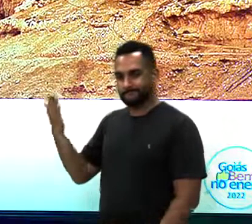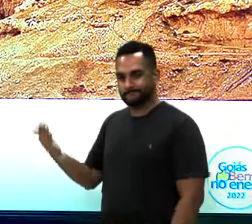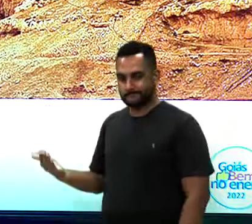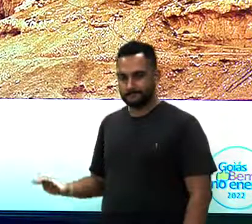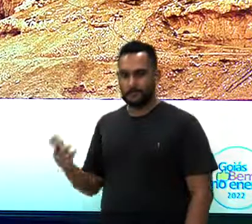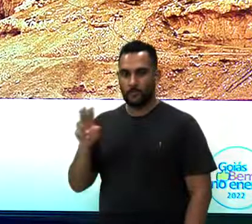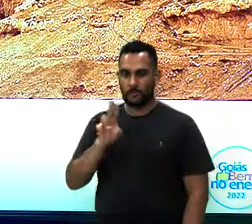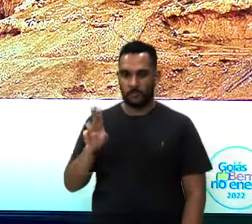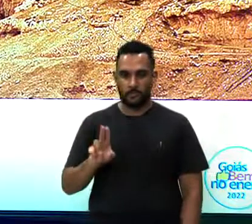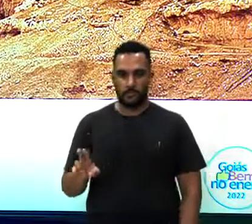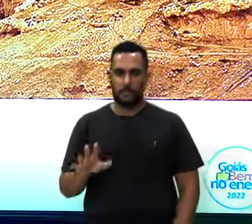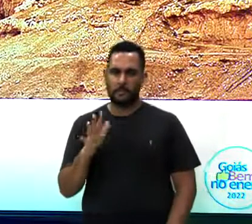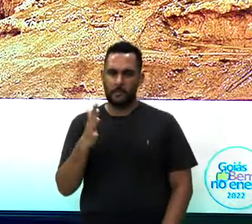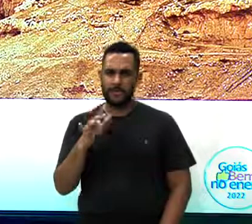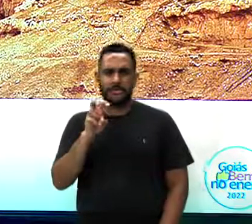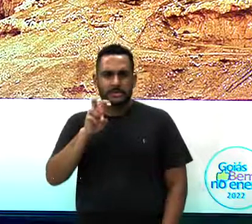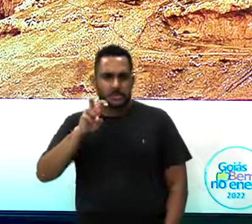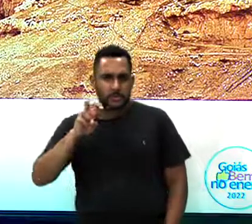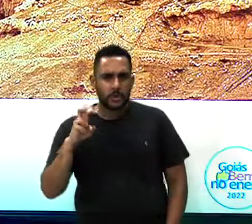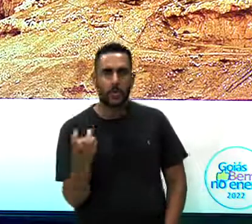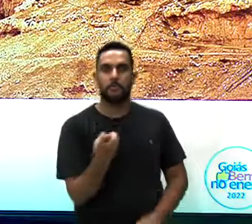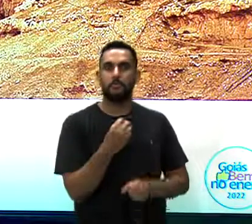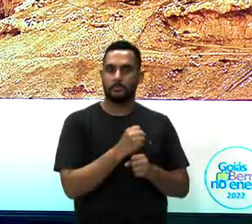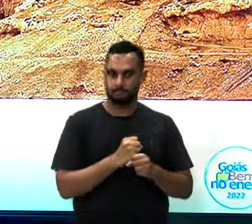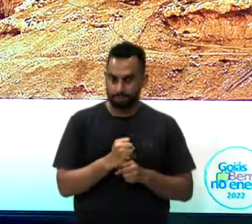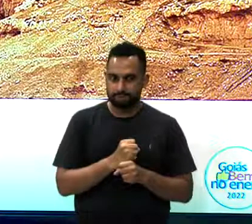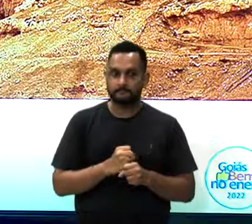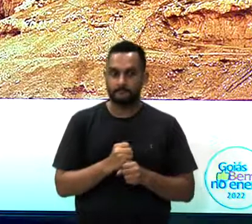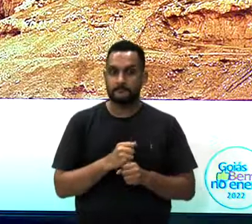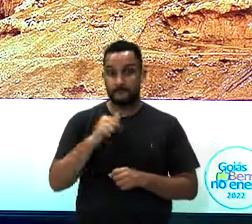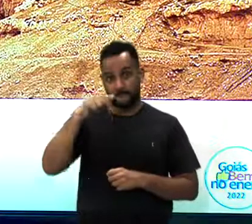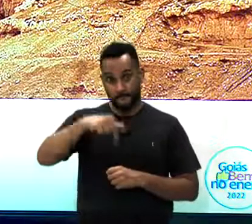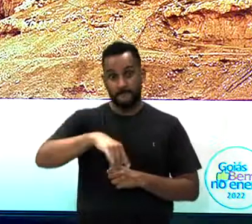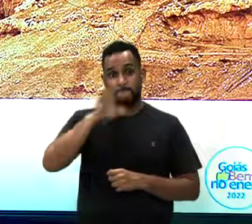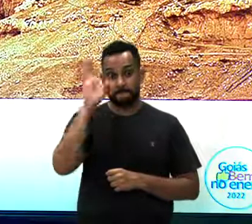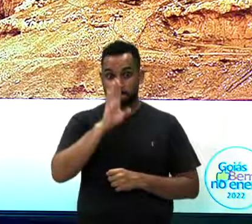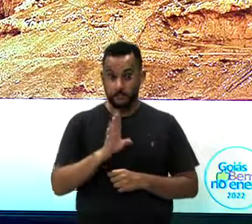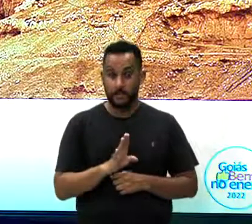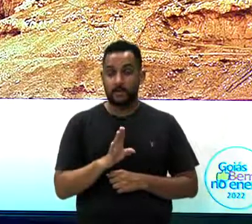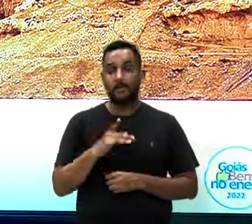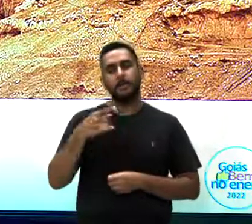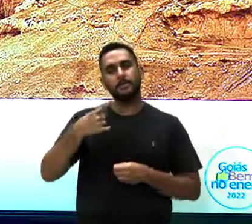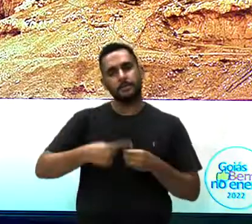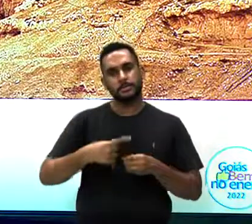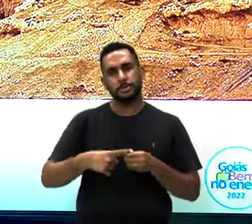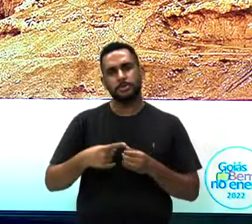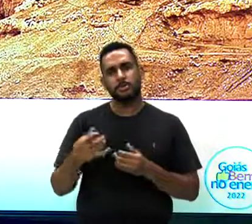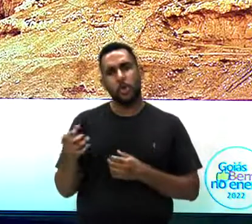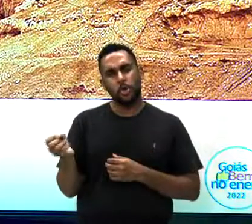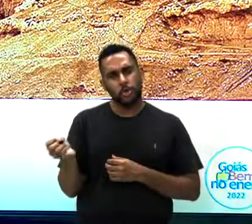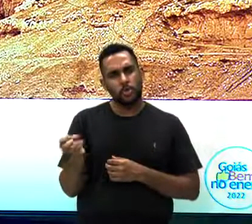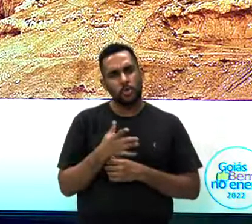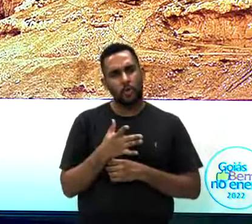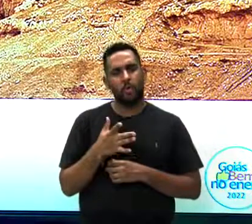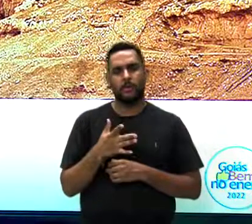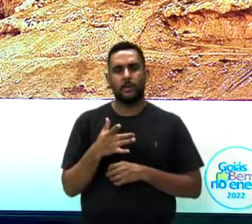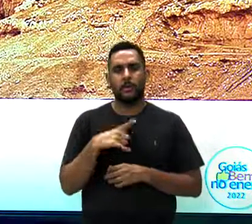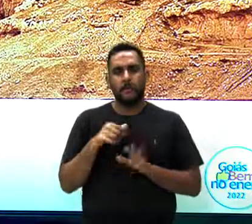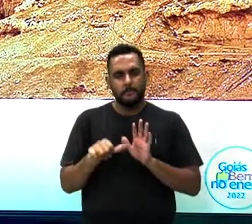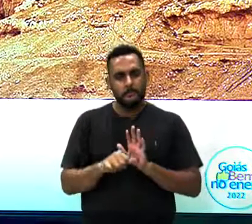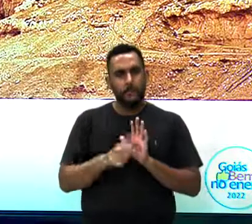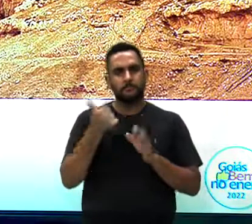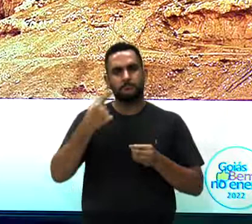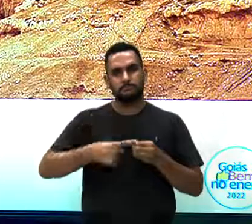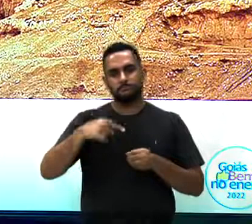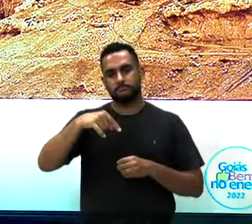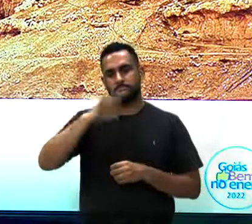de mais de 5 mil anos, tá? E aqui no Brasil, as cidades, elas são mais recentes. Então, nós temos aqui a primeira cidade